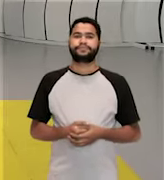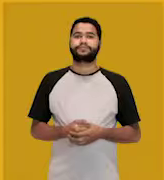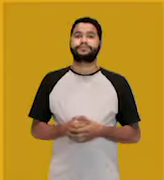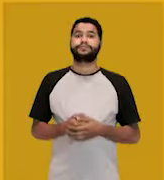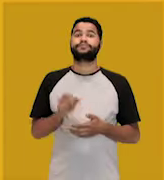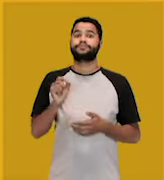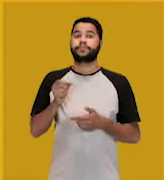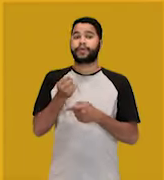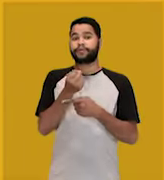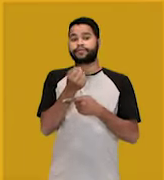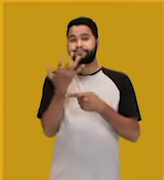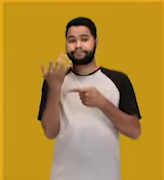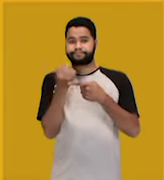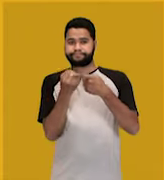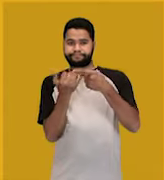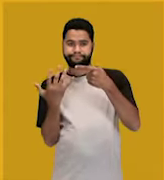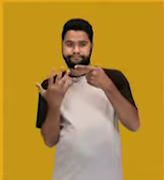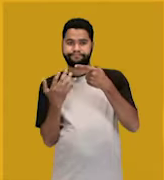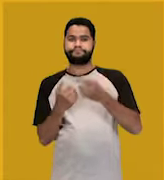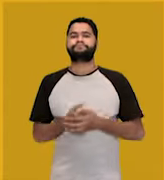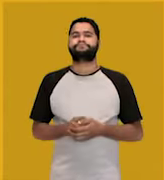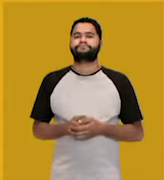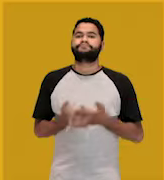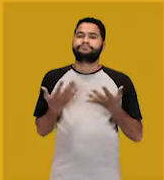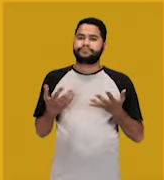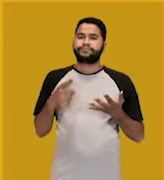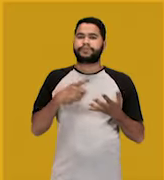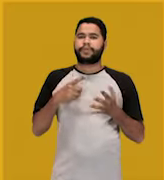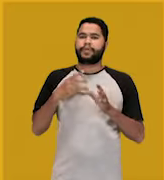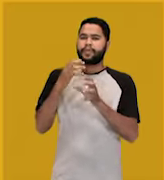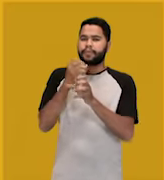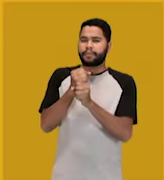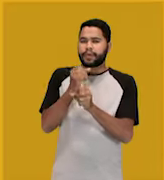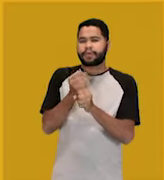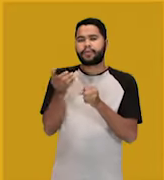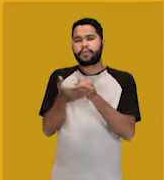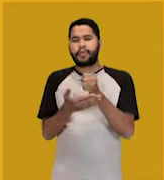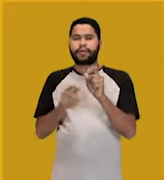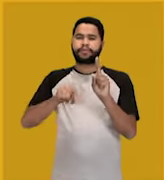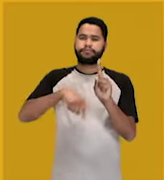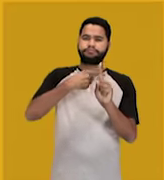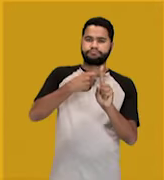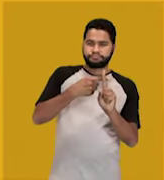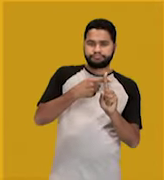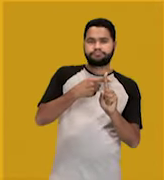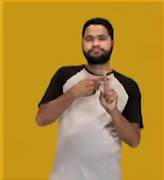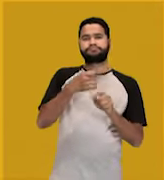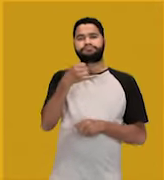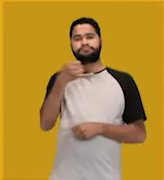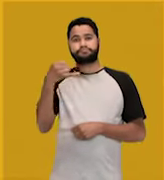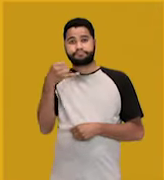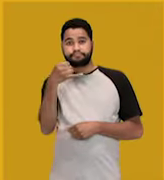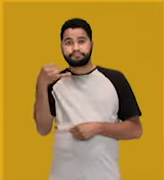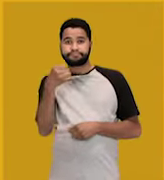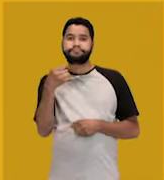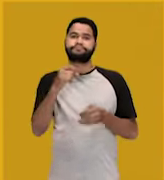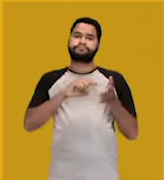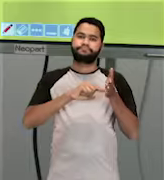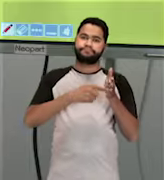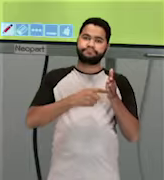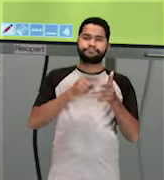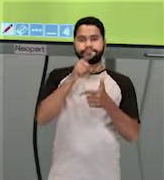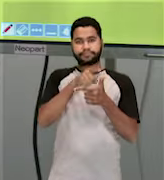Frações, tá? Gente, assim como as operações básicas de adição, subtração,